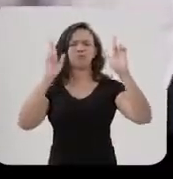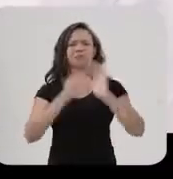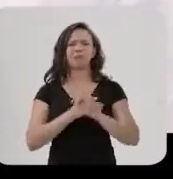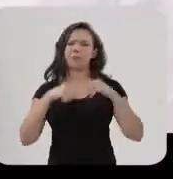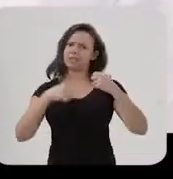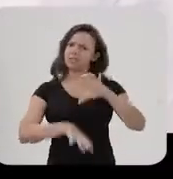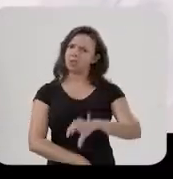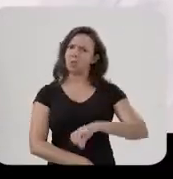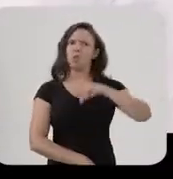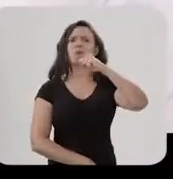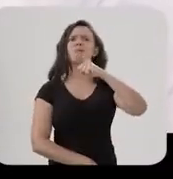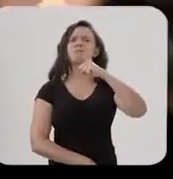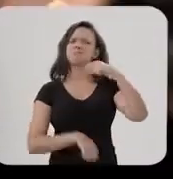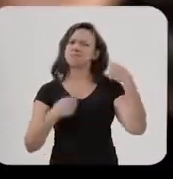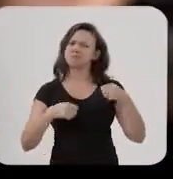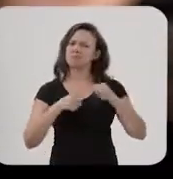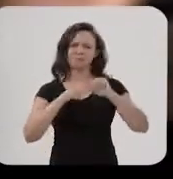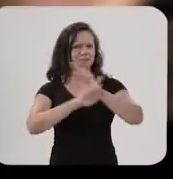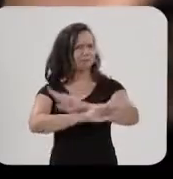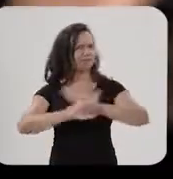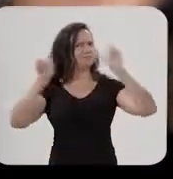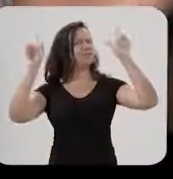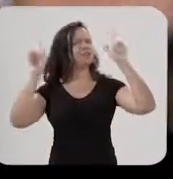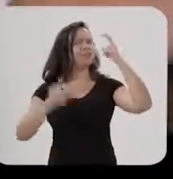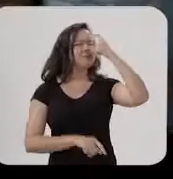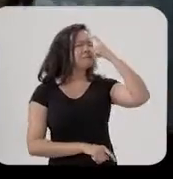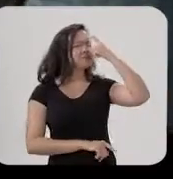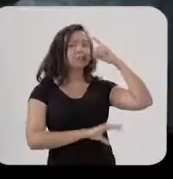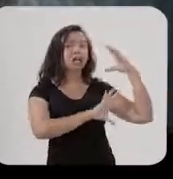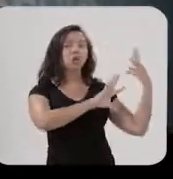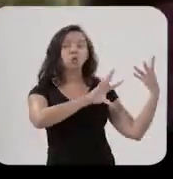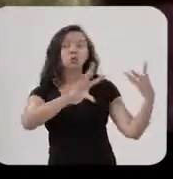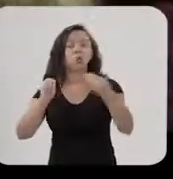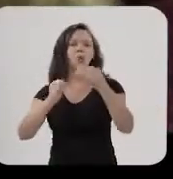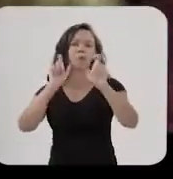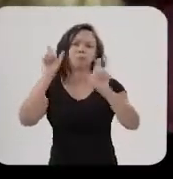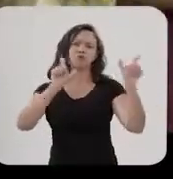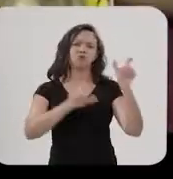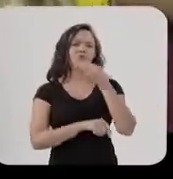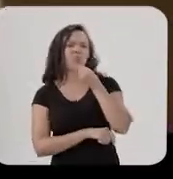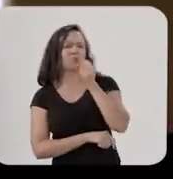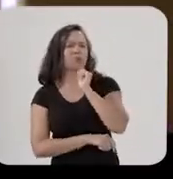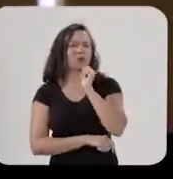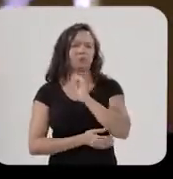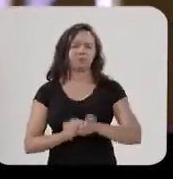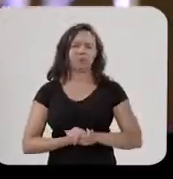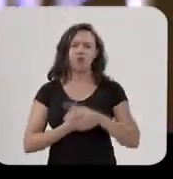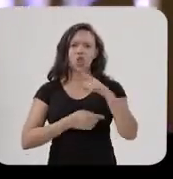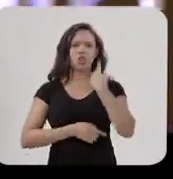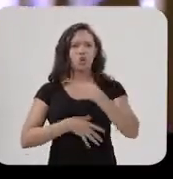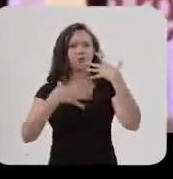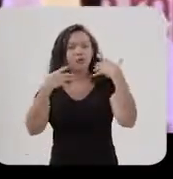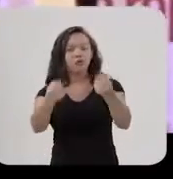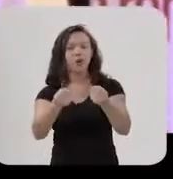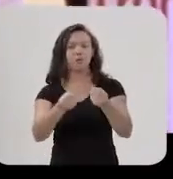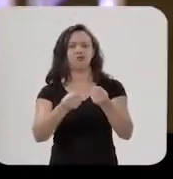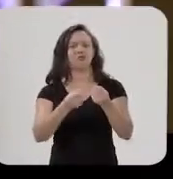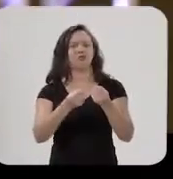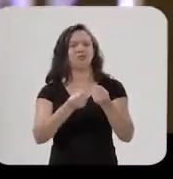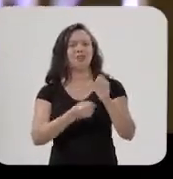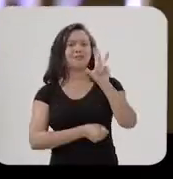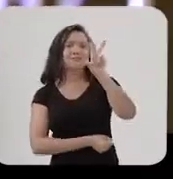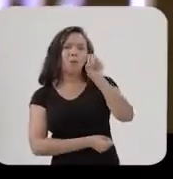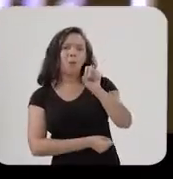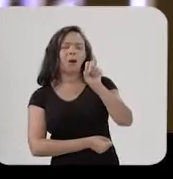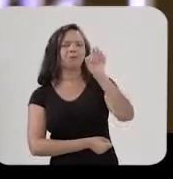É preciso ousar, é preciso fazer diferente, pensar em todos e em todas. Nós vamos ocupar